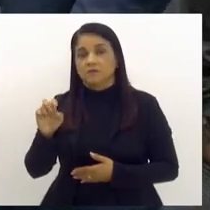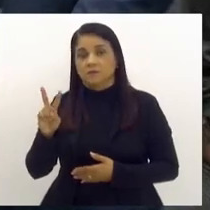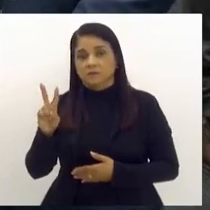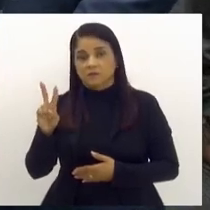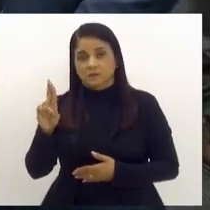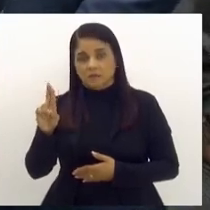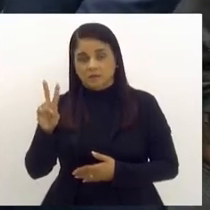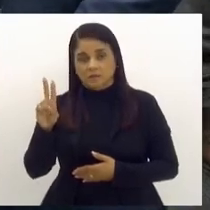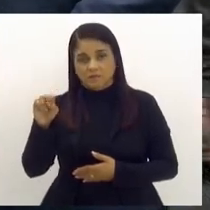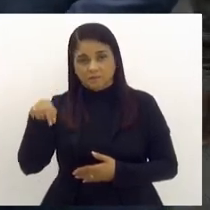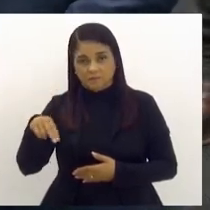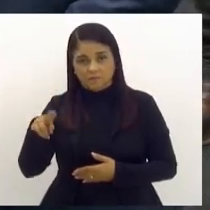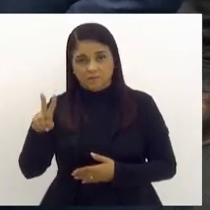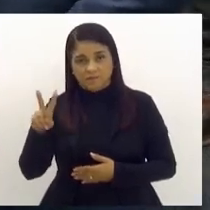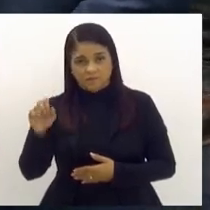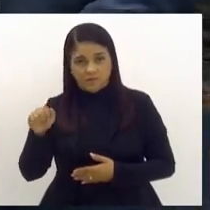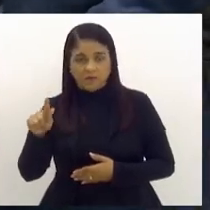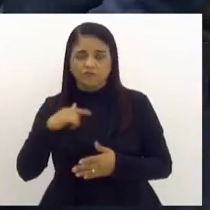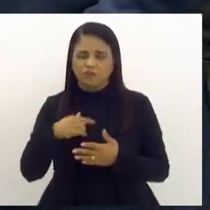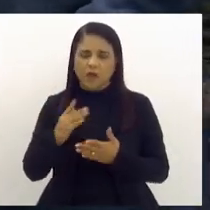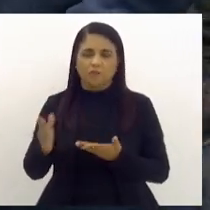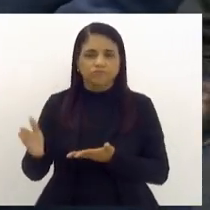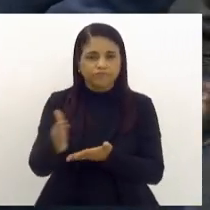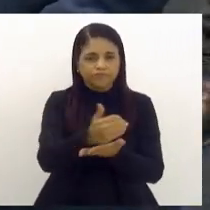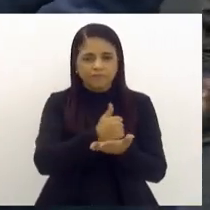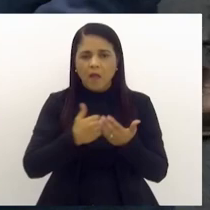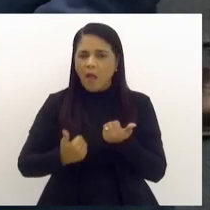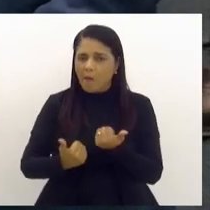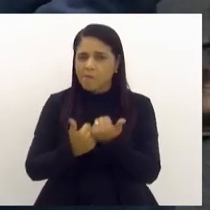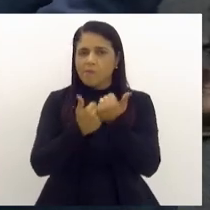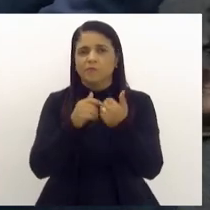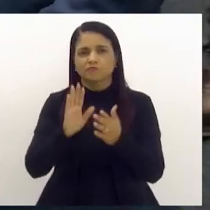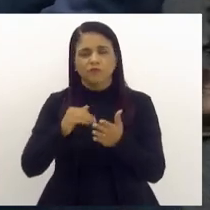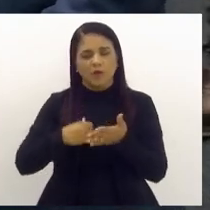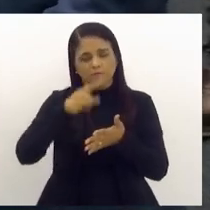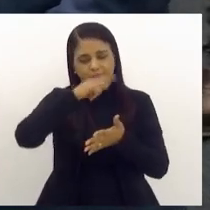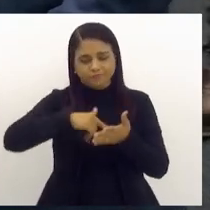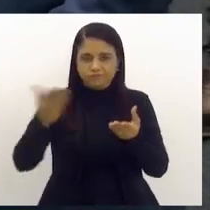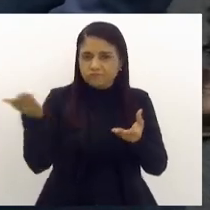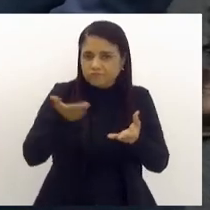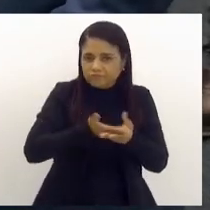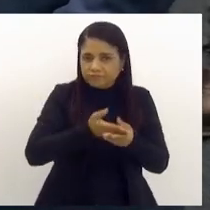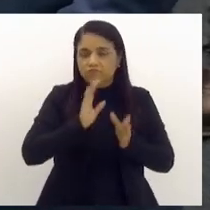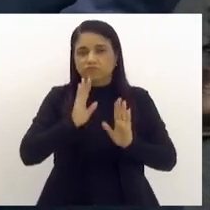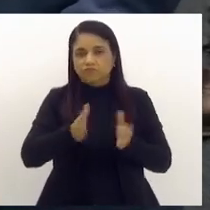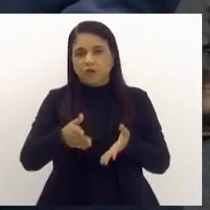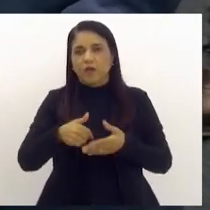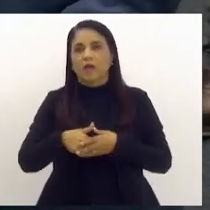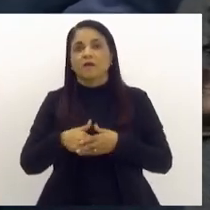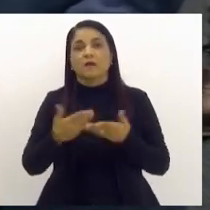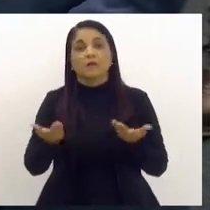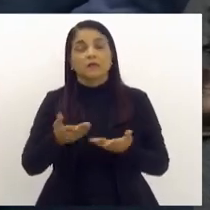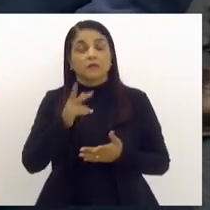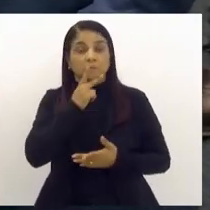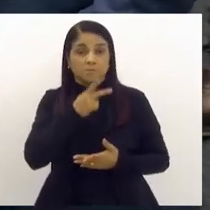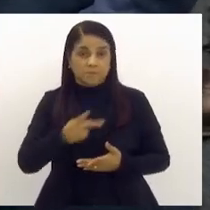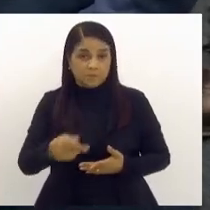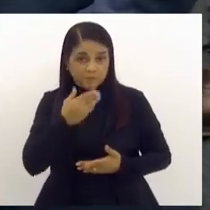já foi, já colheu todos os apoiamentos, já foi protocolado, então fica aqui, presidente,